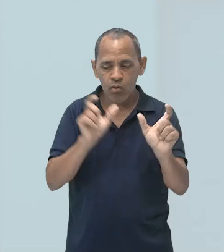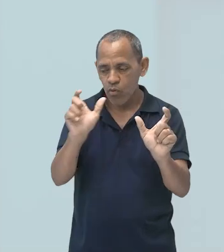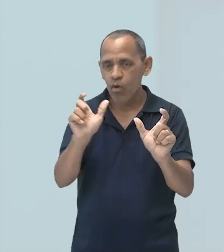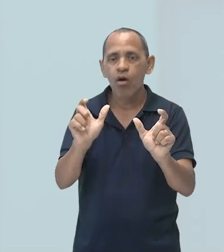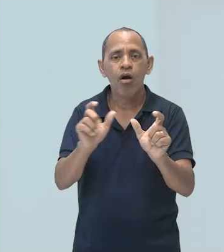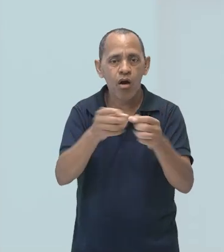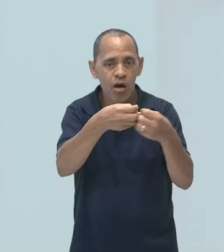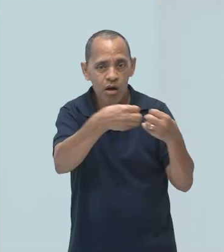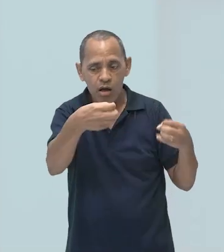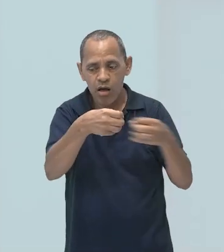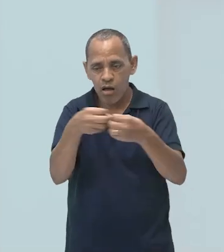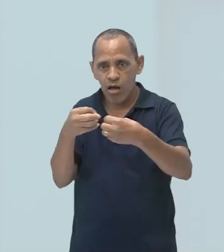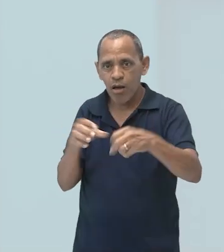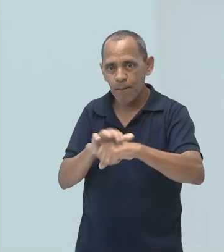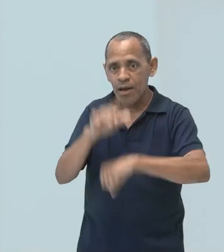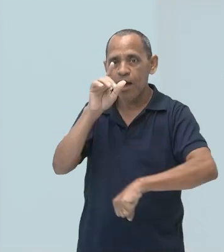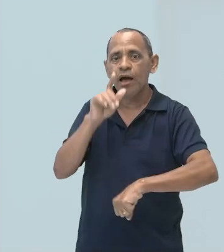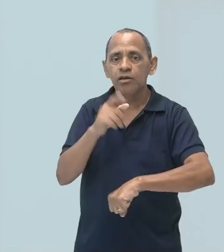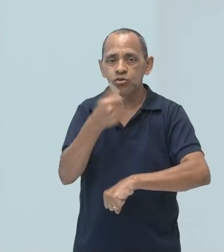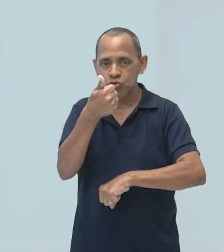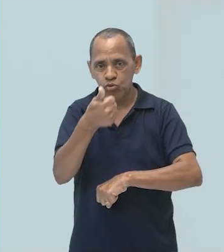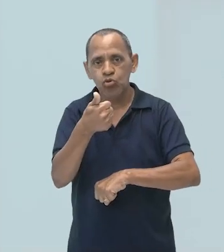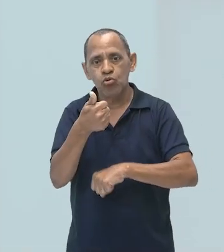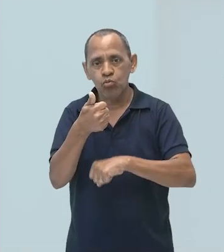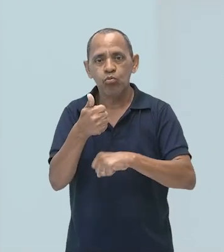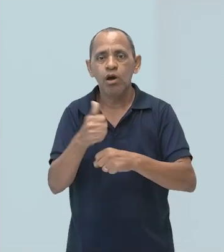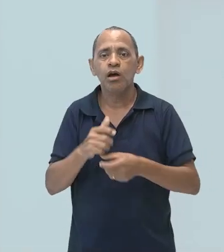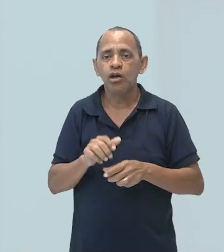um mesmo período, perfeito? E como não há mais nada a